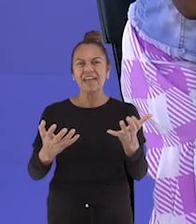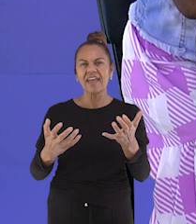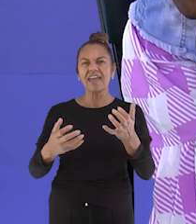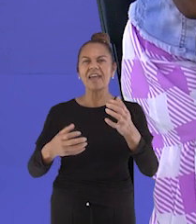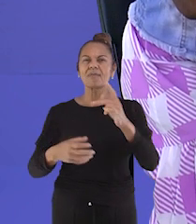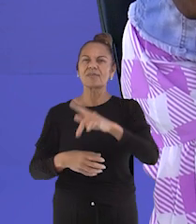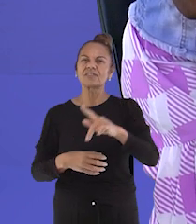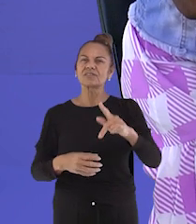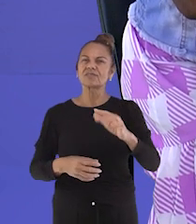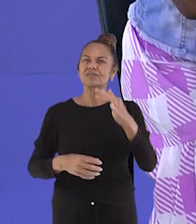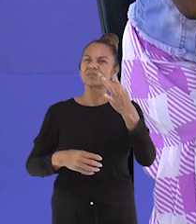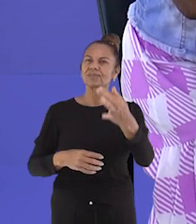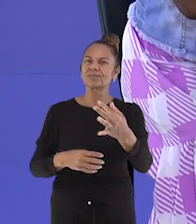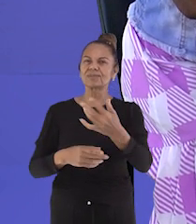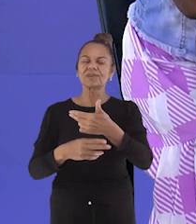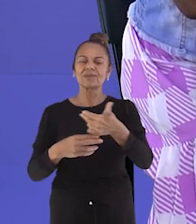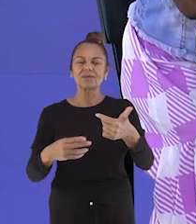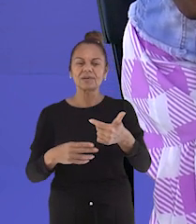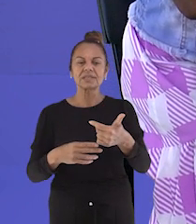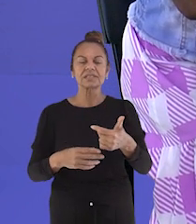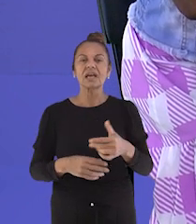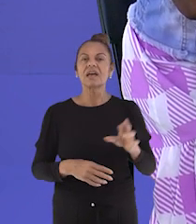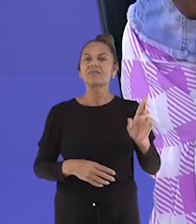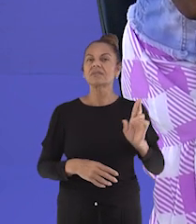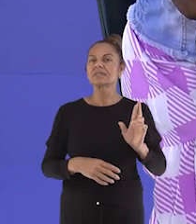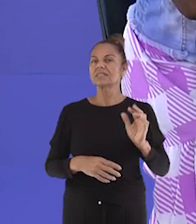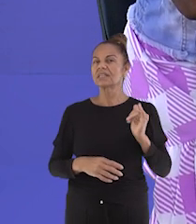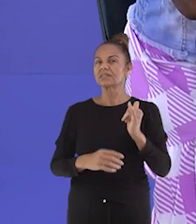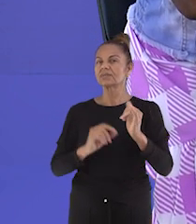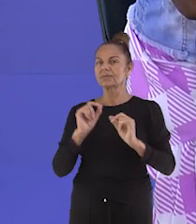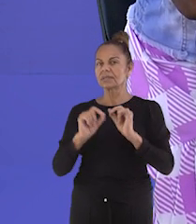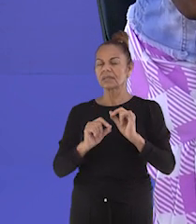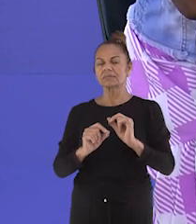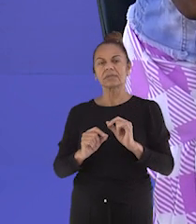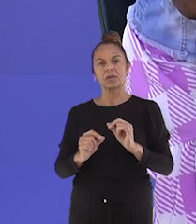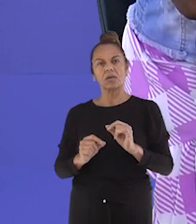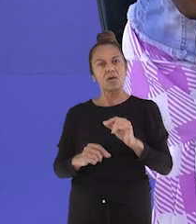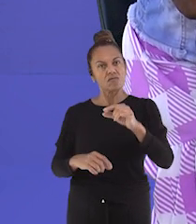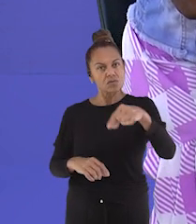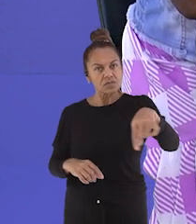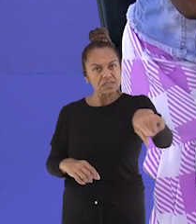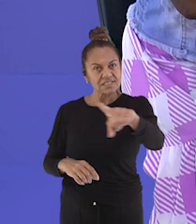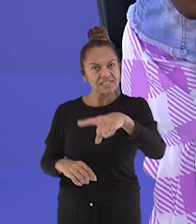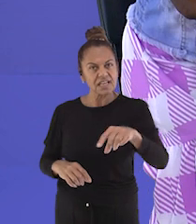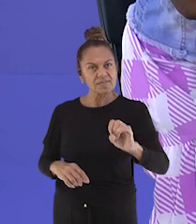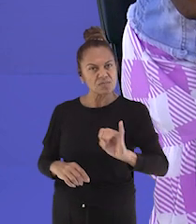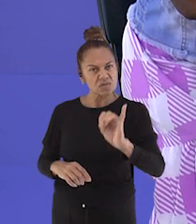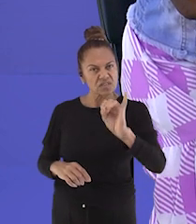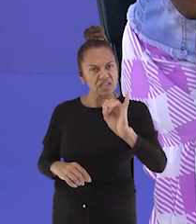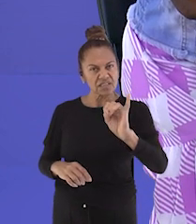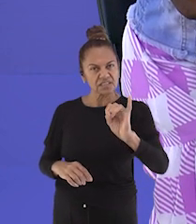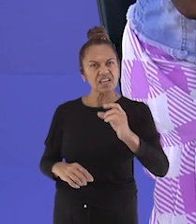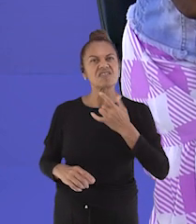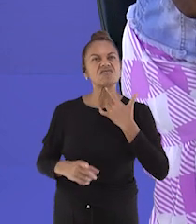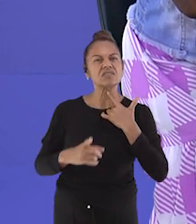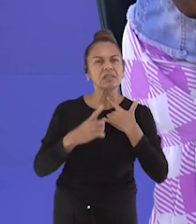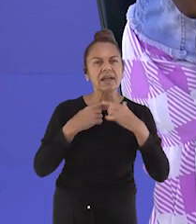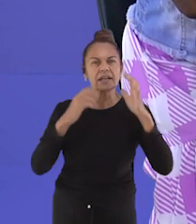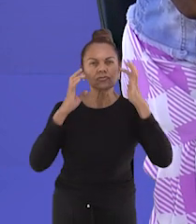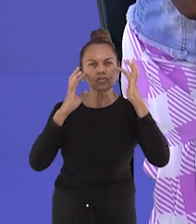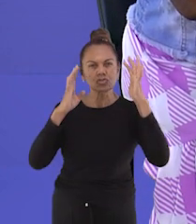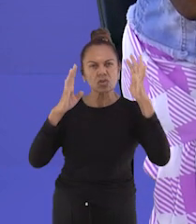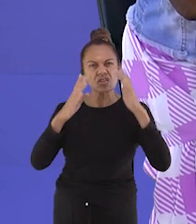Siga o seu desejo. Mas siga com vontade, sim. É importante. Porque hoje a nossa